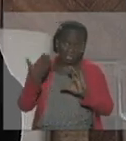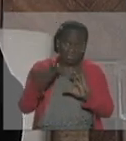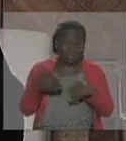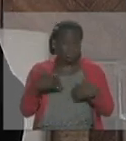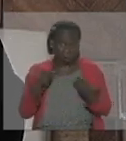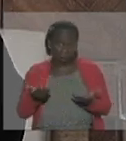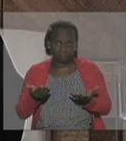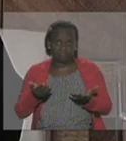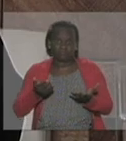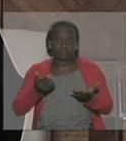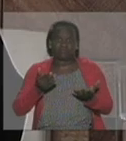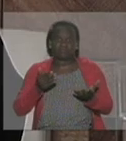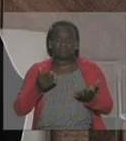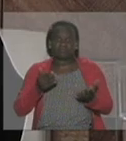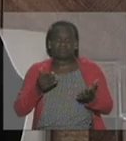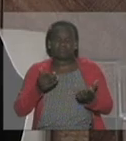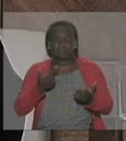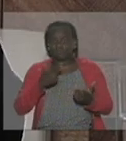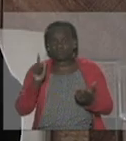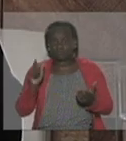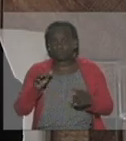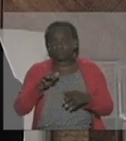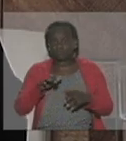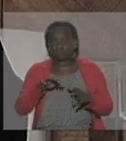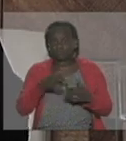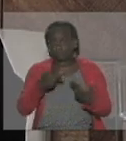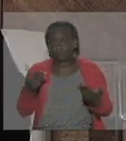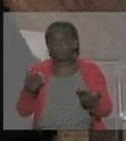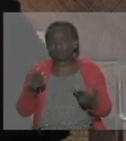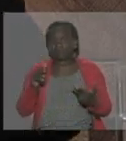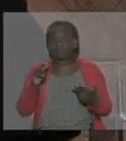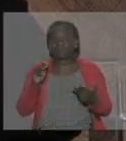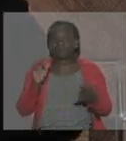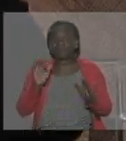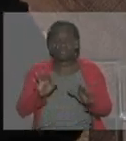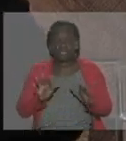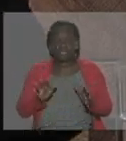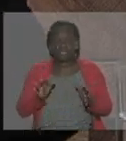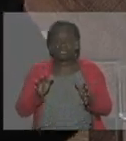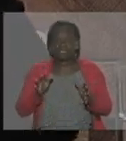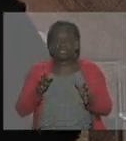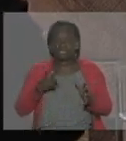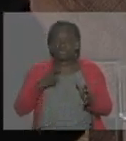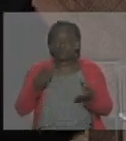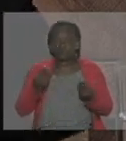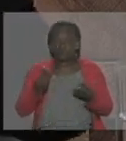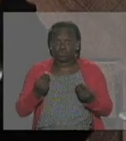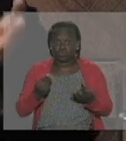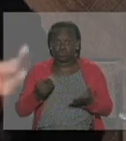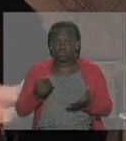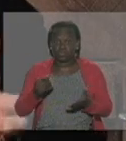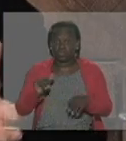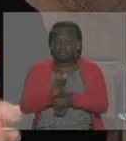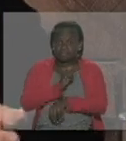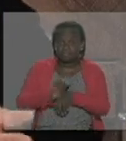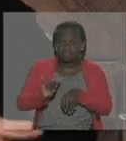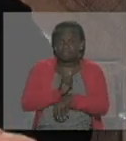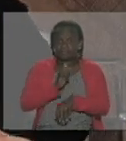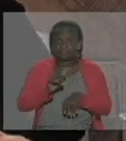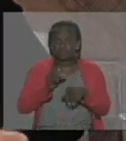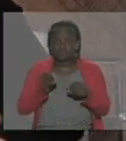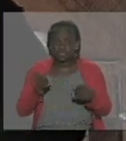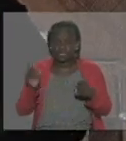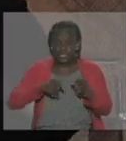e-mail e e e pelas formas mais e e um enfim um volume muito grande de